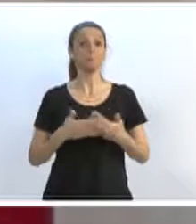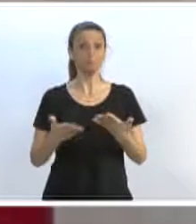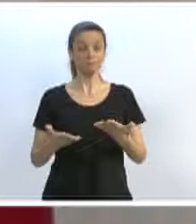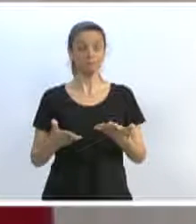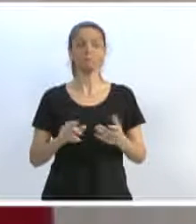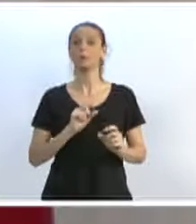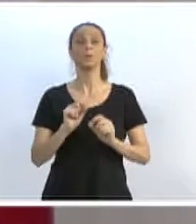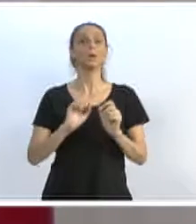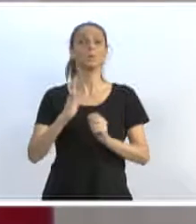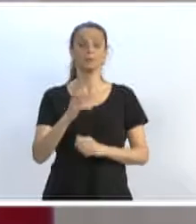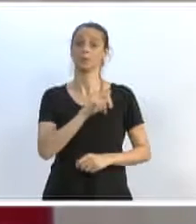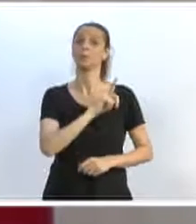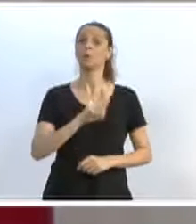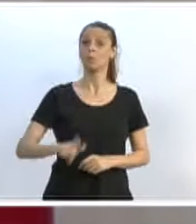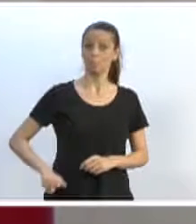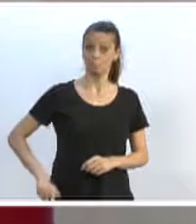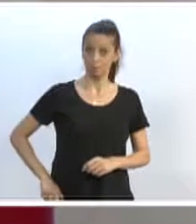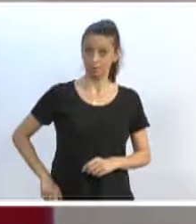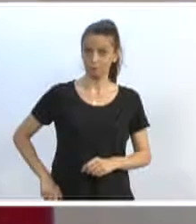governo